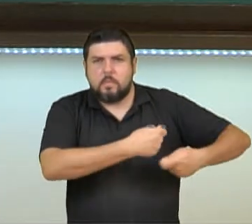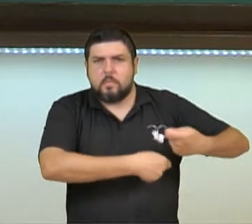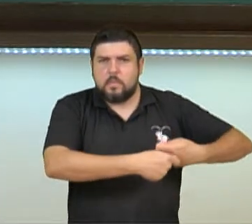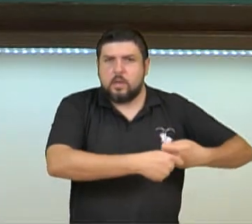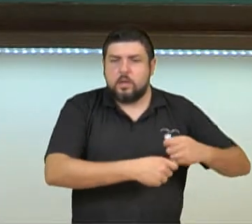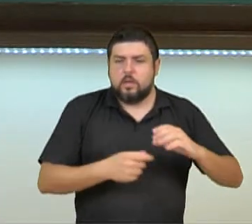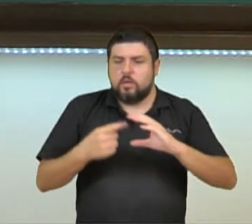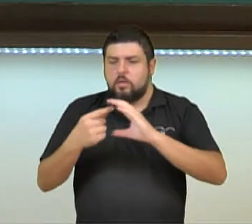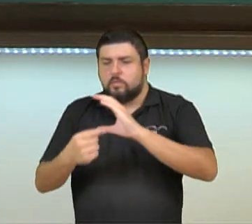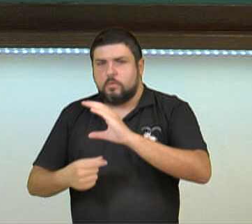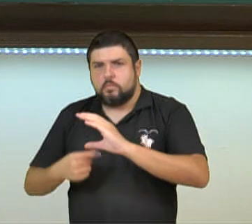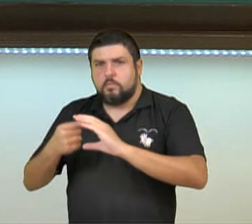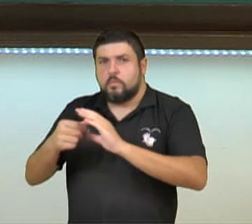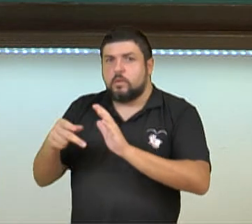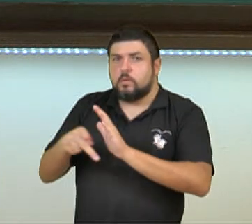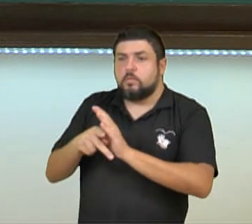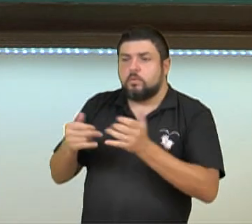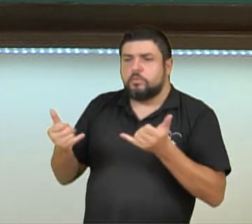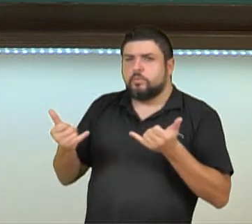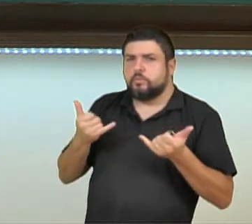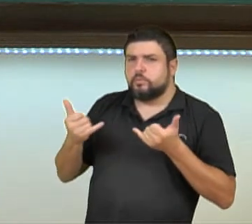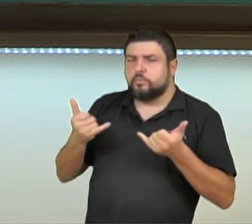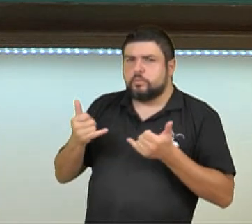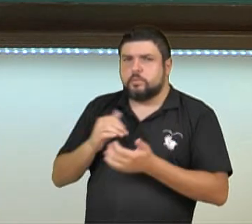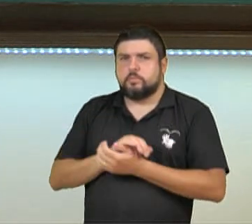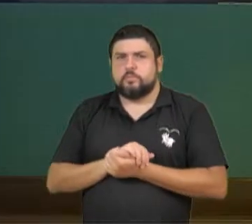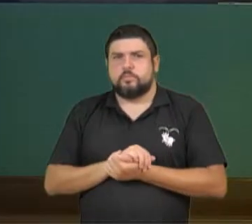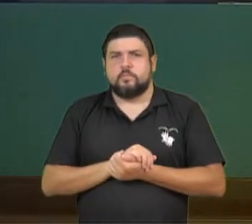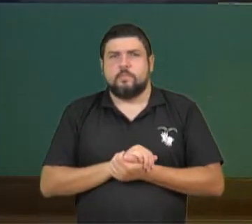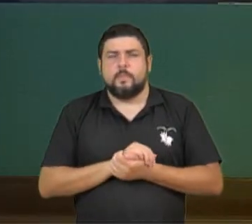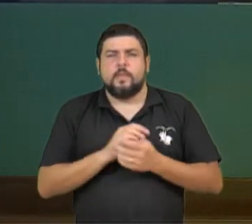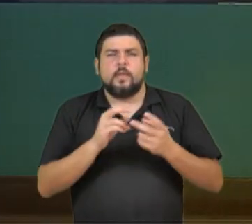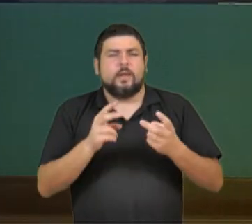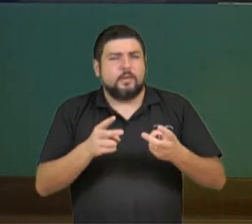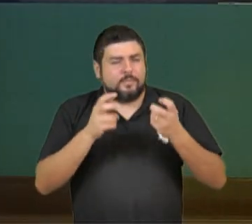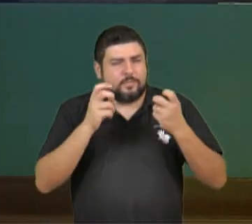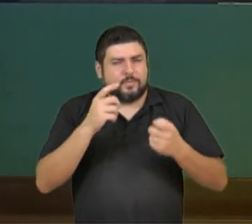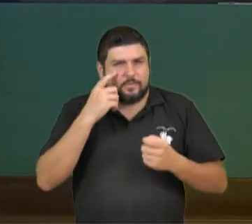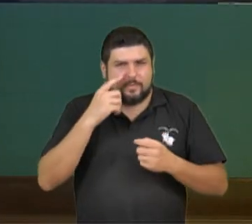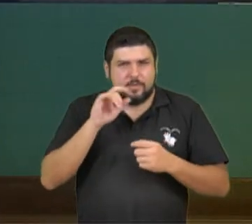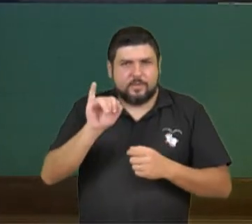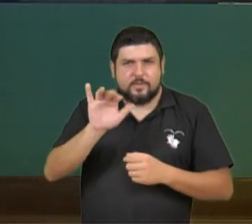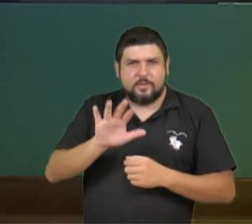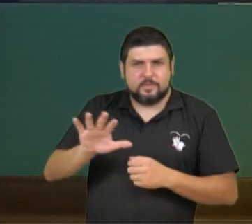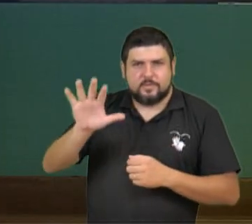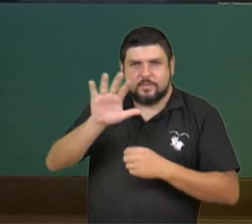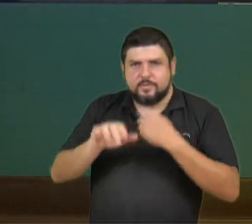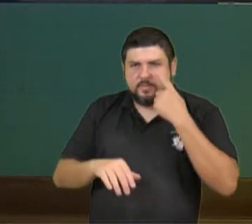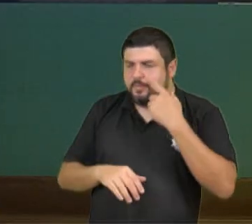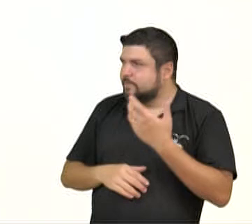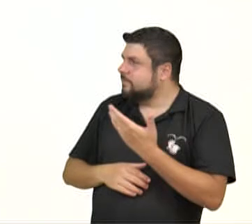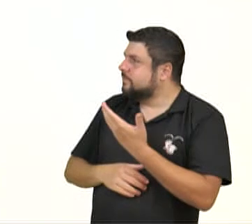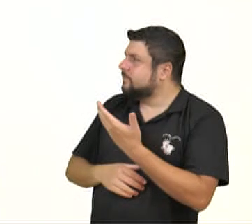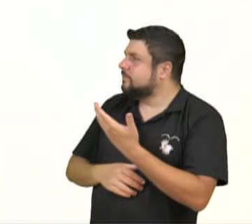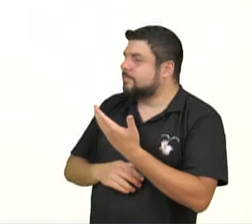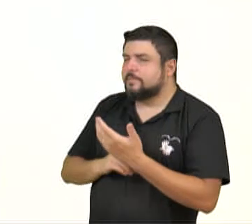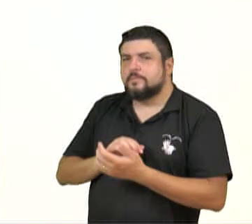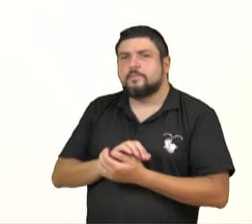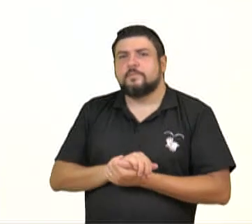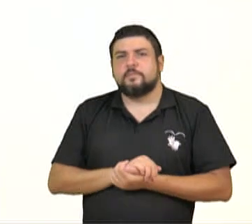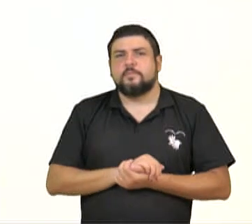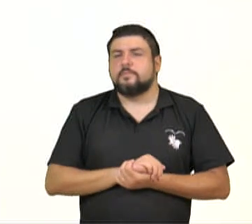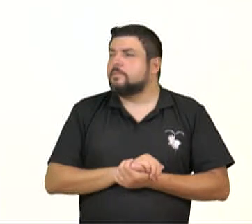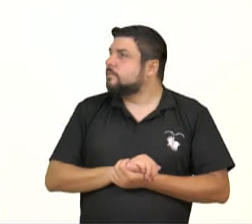beleza? Na continuação, vamos observar também essa imagem. Nessa imagem você observa literalmente